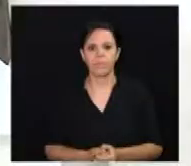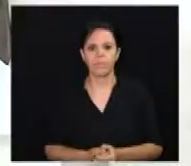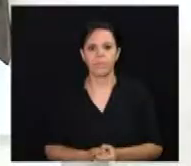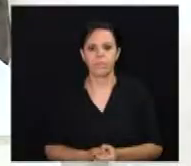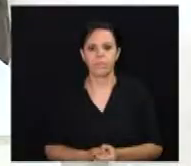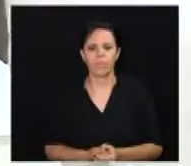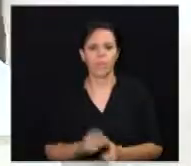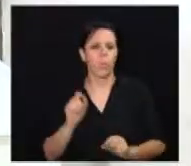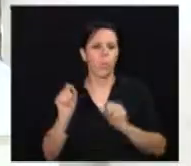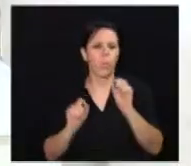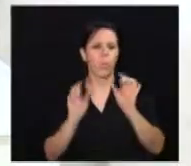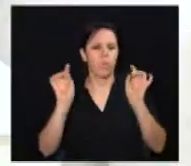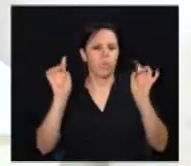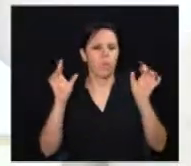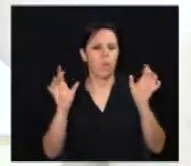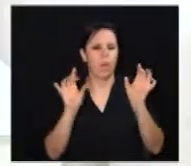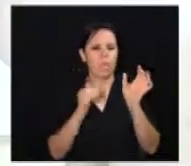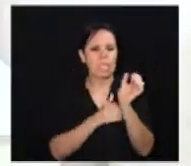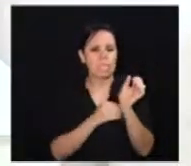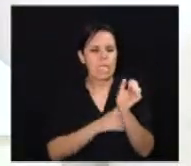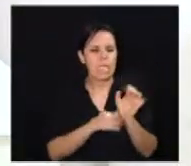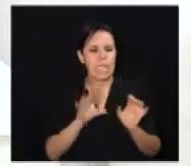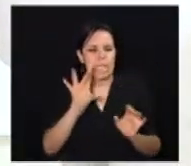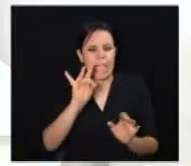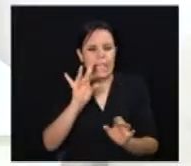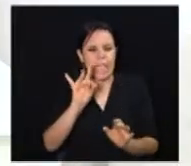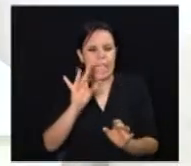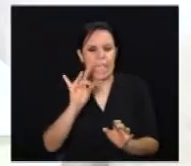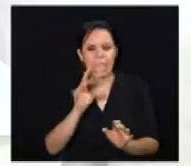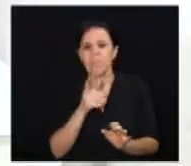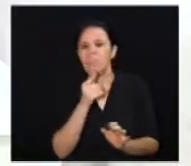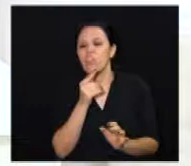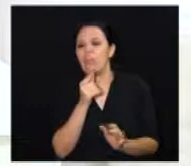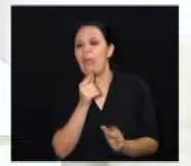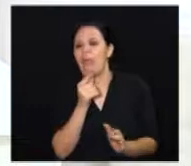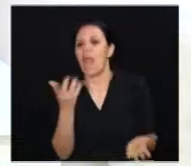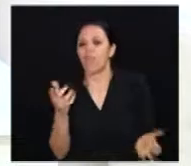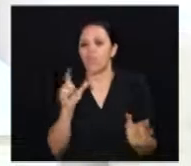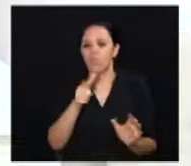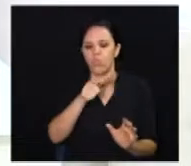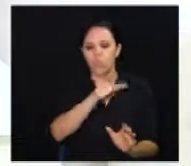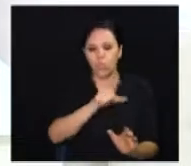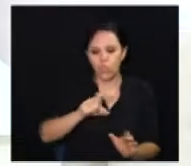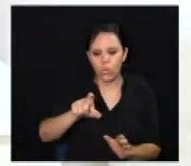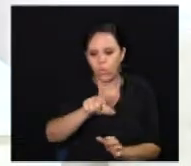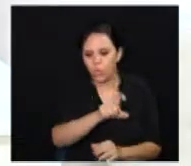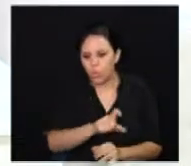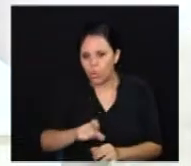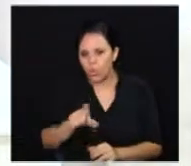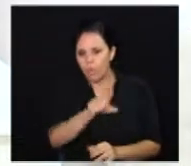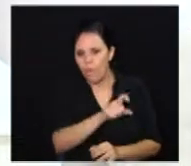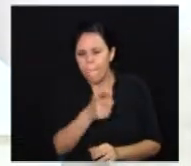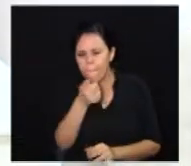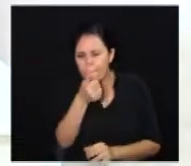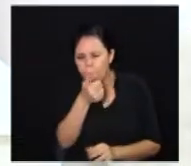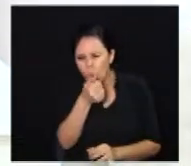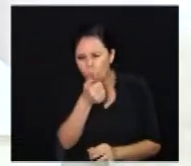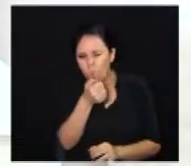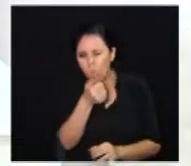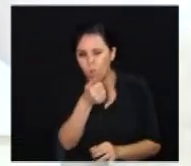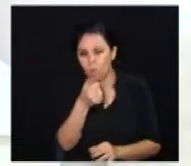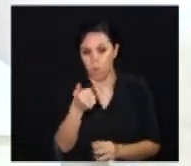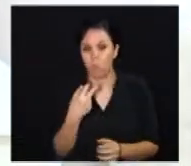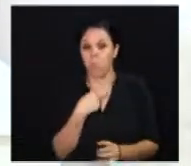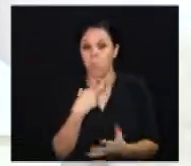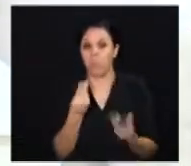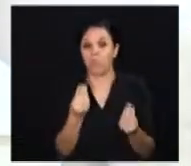O segredo para colar é uma gotinha de água. A gente usa um borrifador aqui. Tá. Só um pouquinho, senão ela